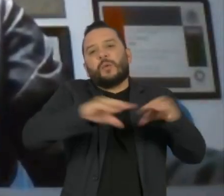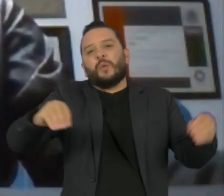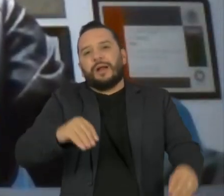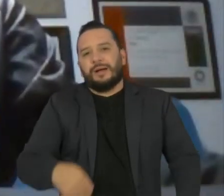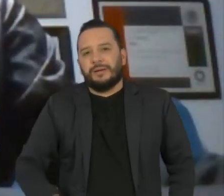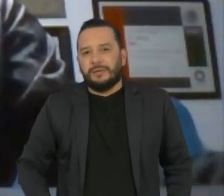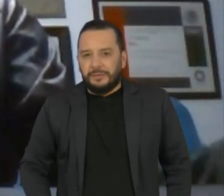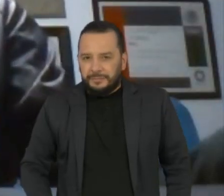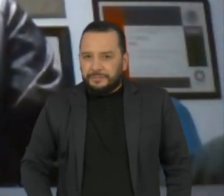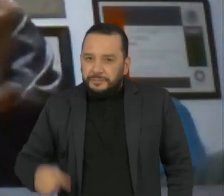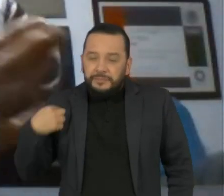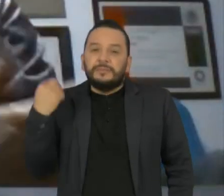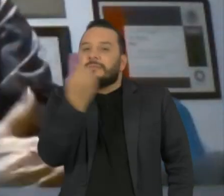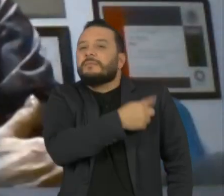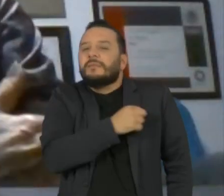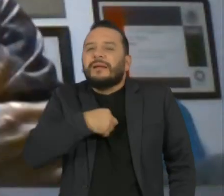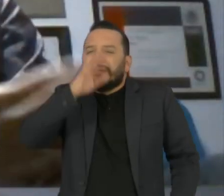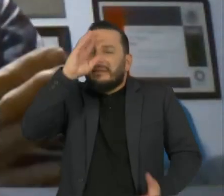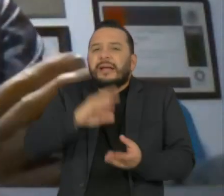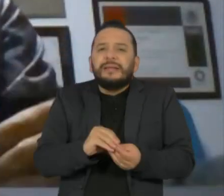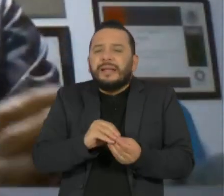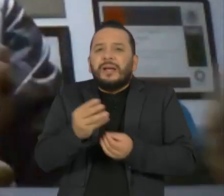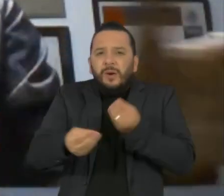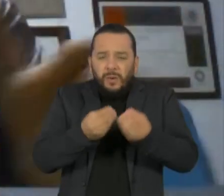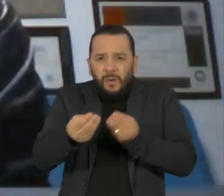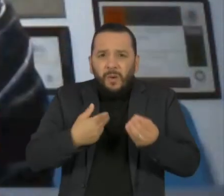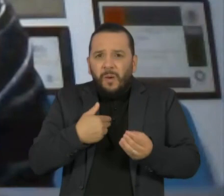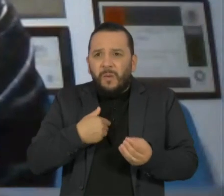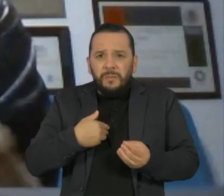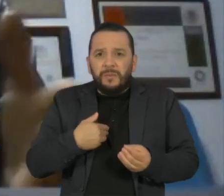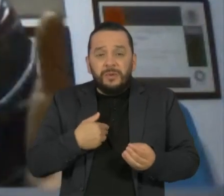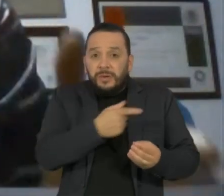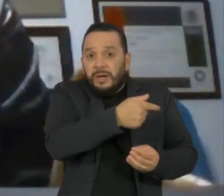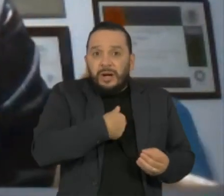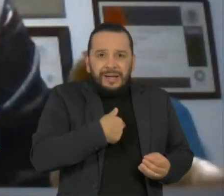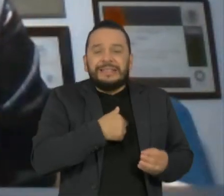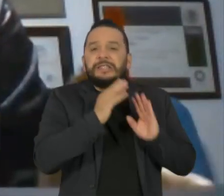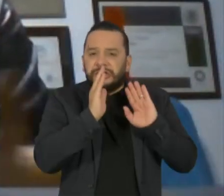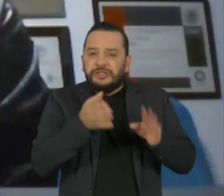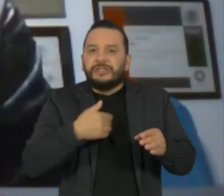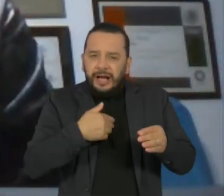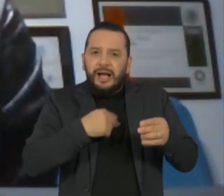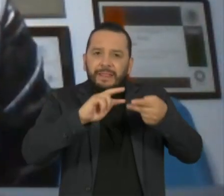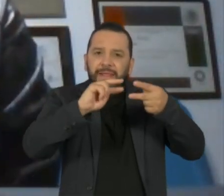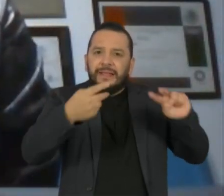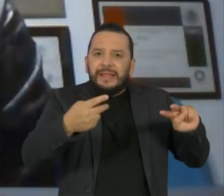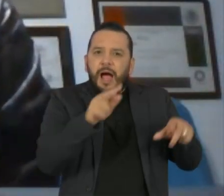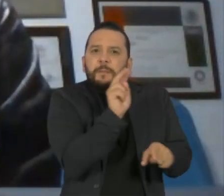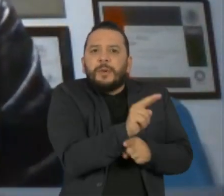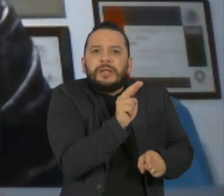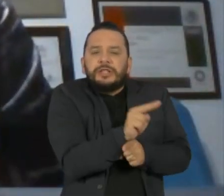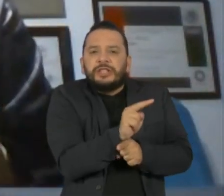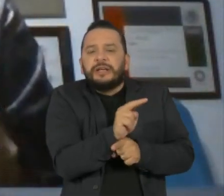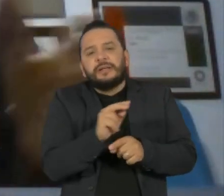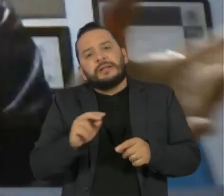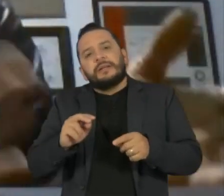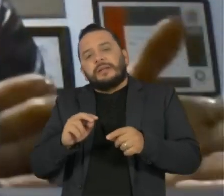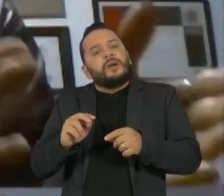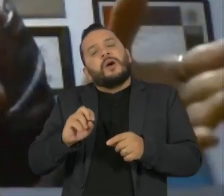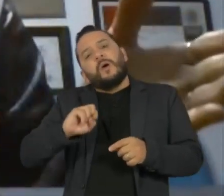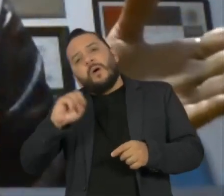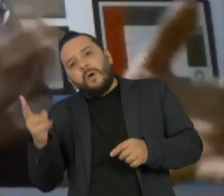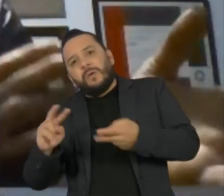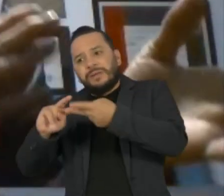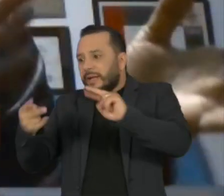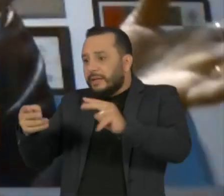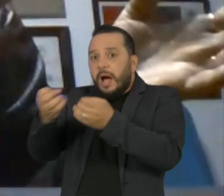entender melhor como é que o gene age para proteger, o que ele faz, ou o que ele